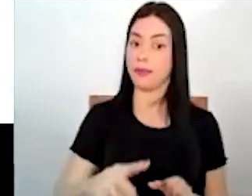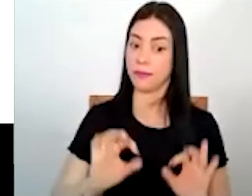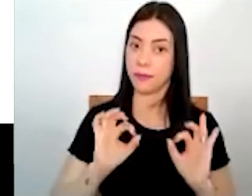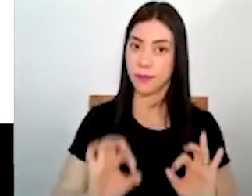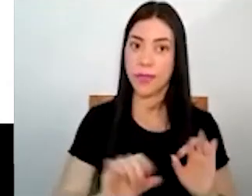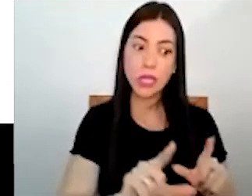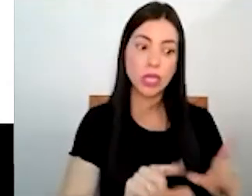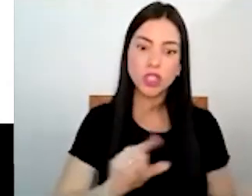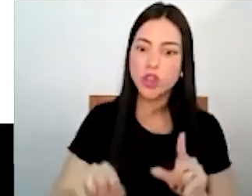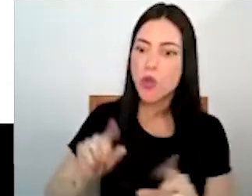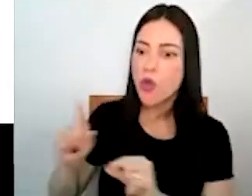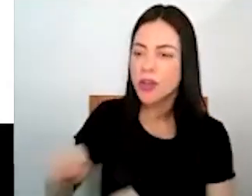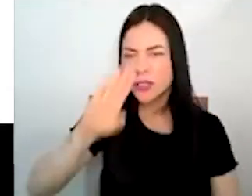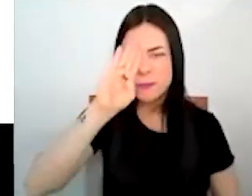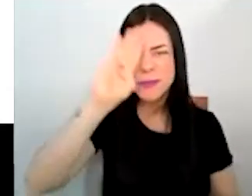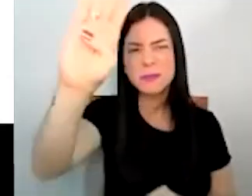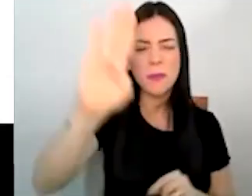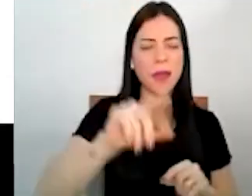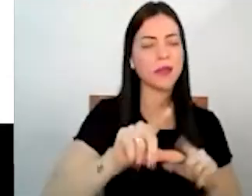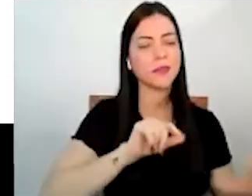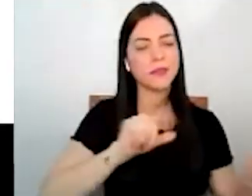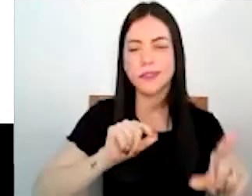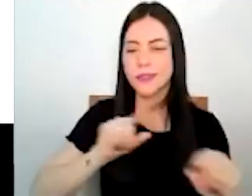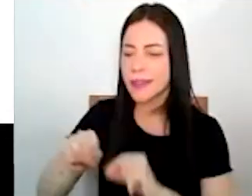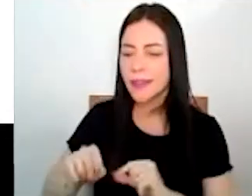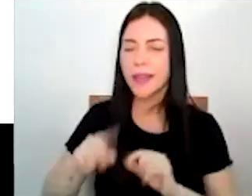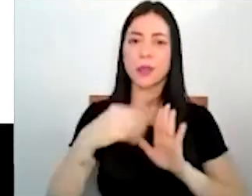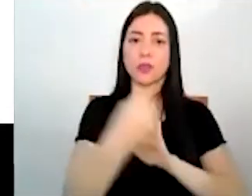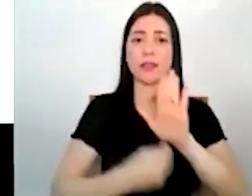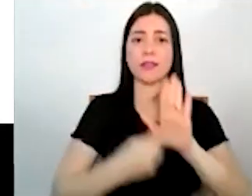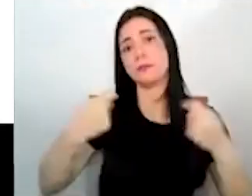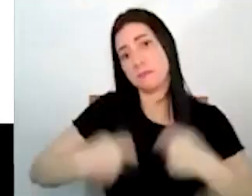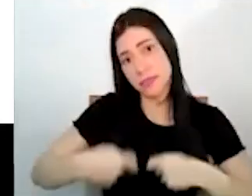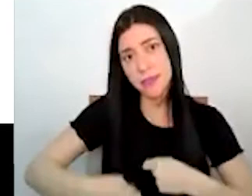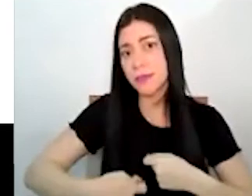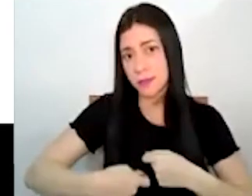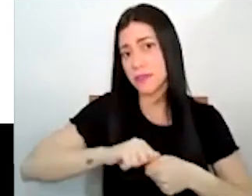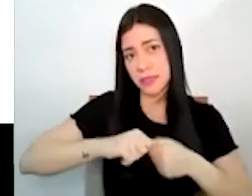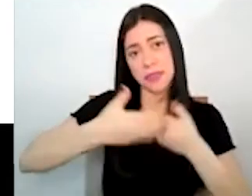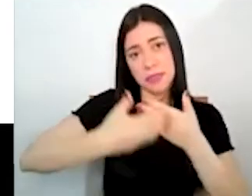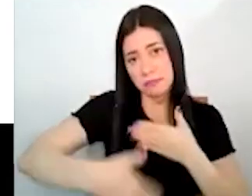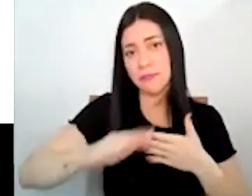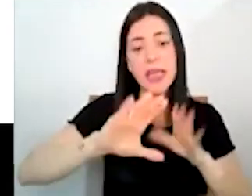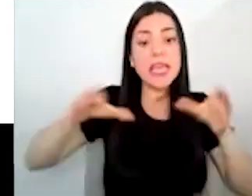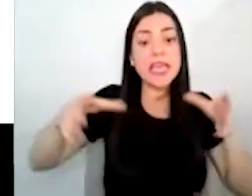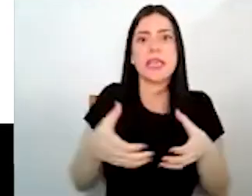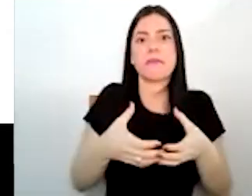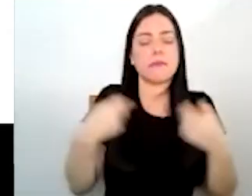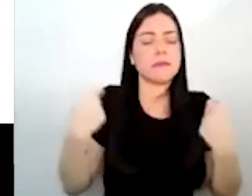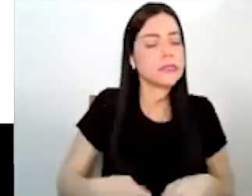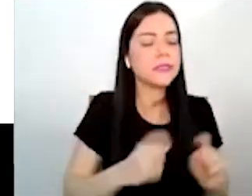escolhas soberanas que o designer vai fazer, que a equipe de design vai fazer, é sobre todas essas